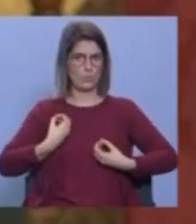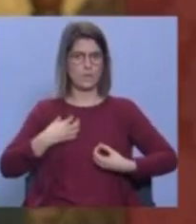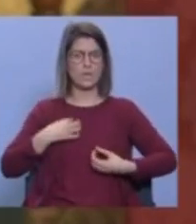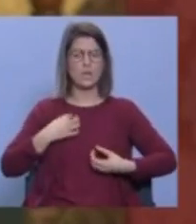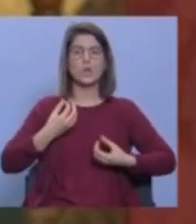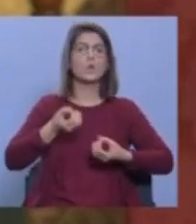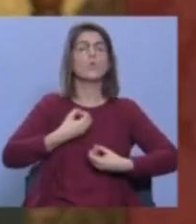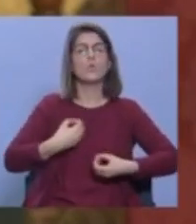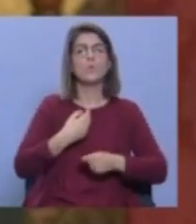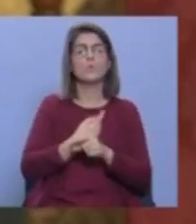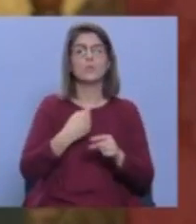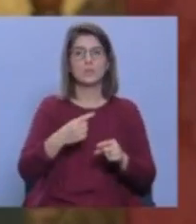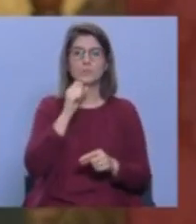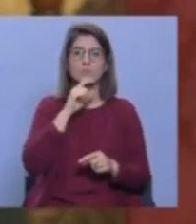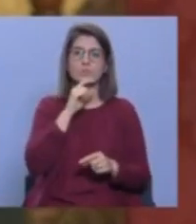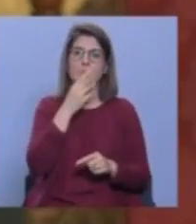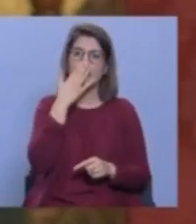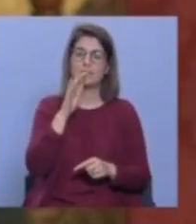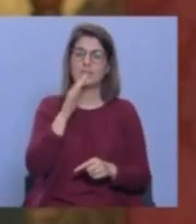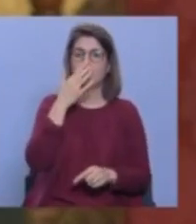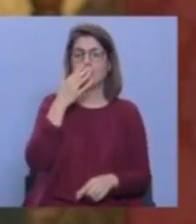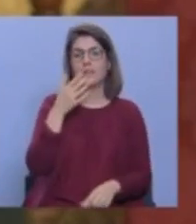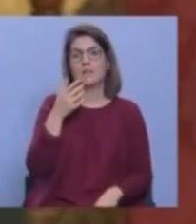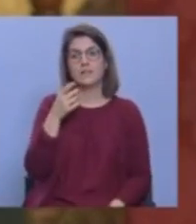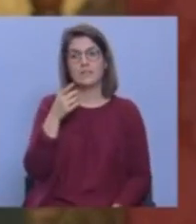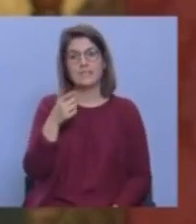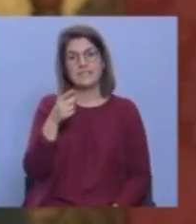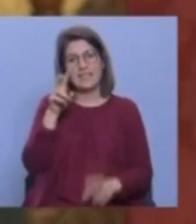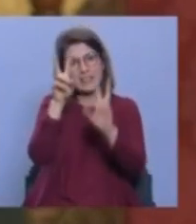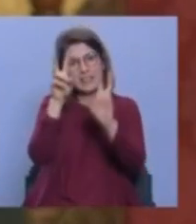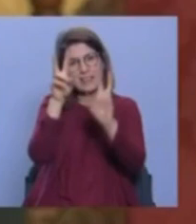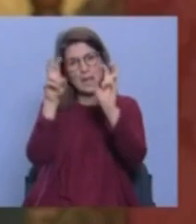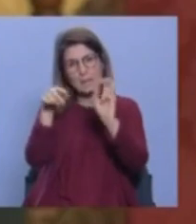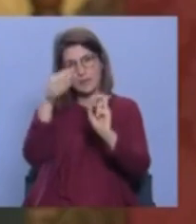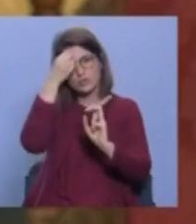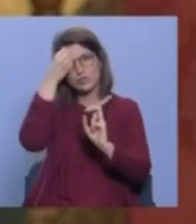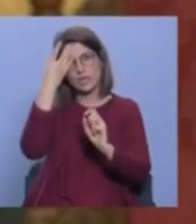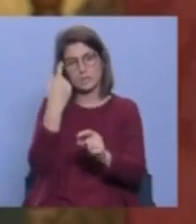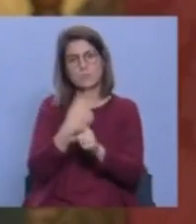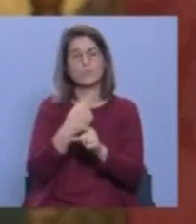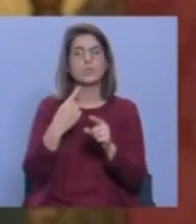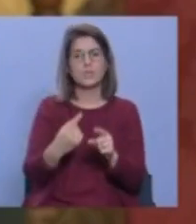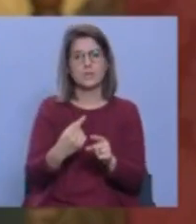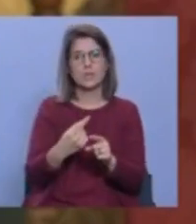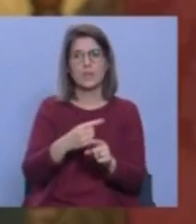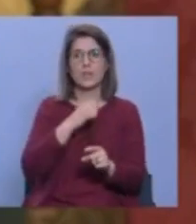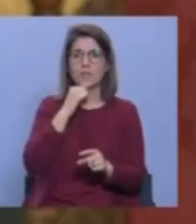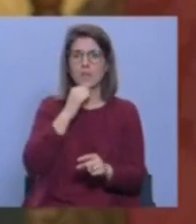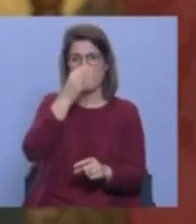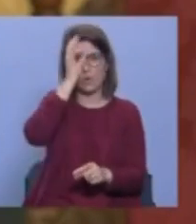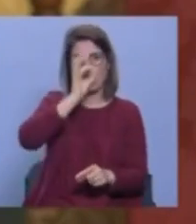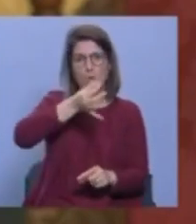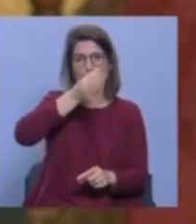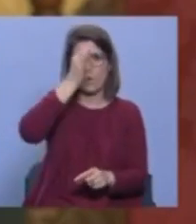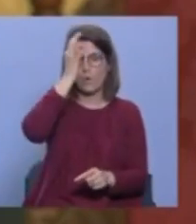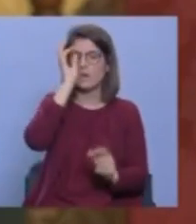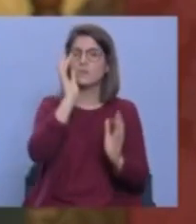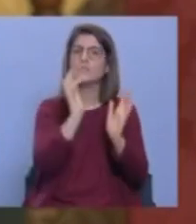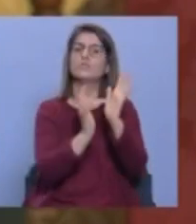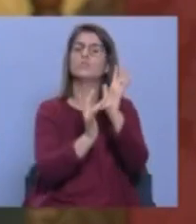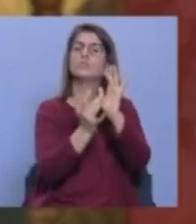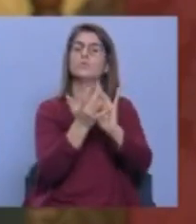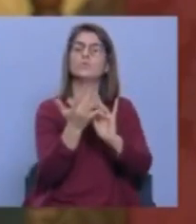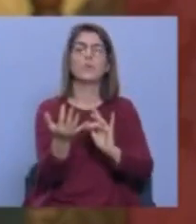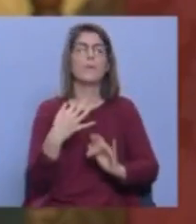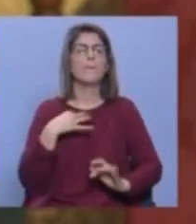Porque muitas vezes podes ficar esquecido disto, porque estás habituado a honrar Jesus no meio de sedas